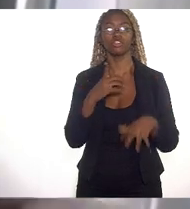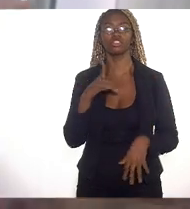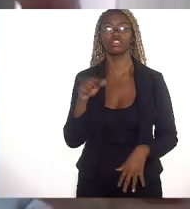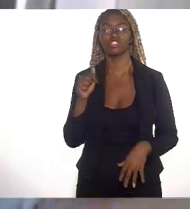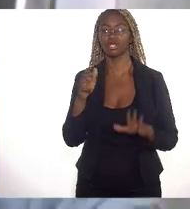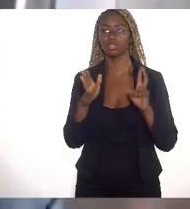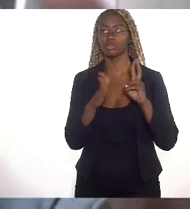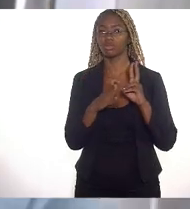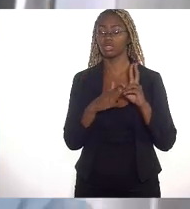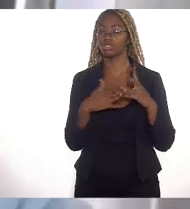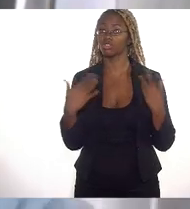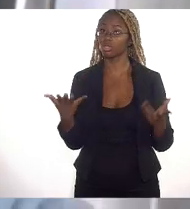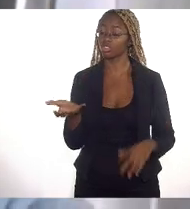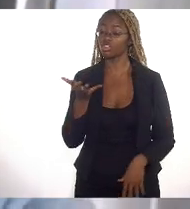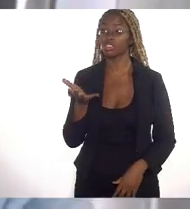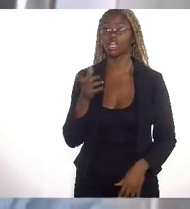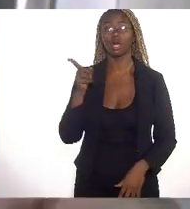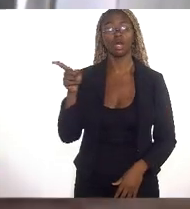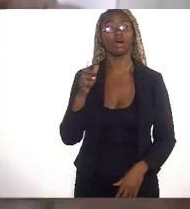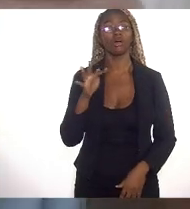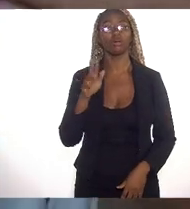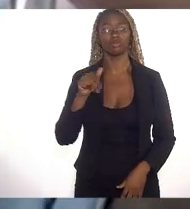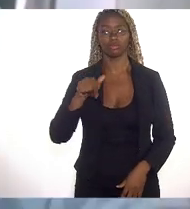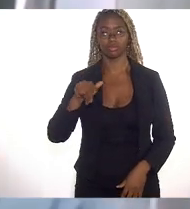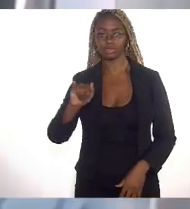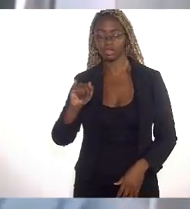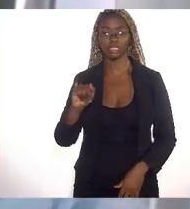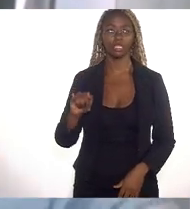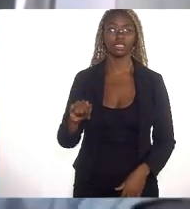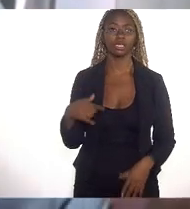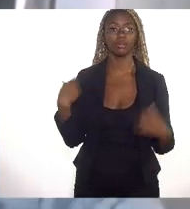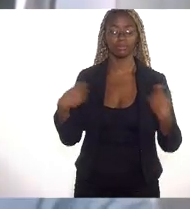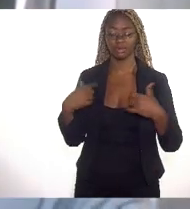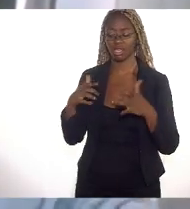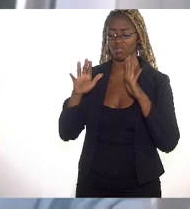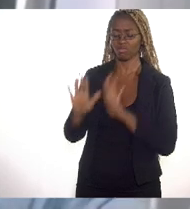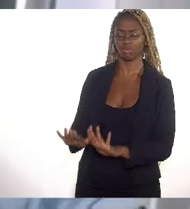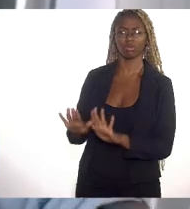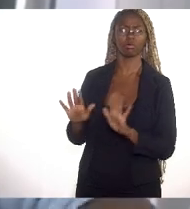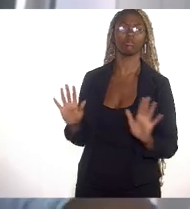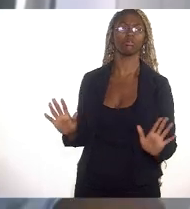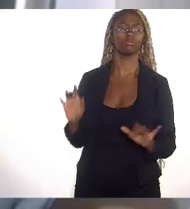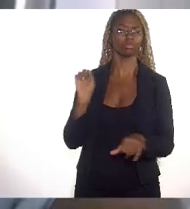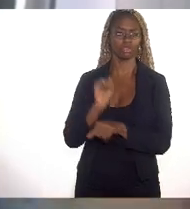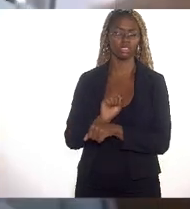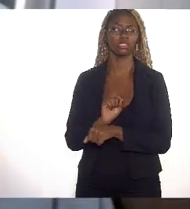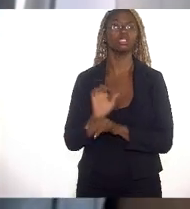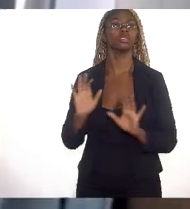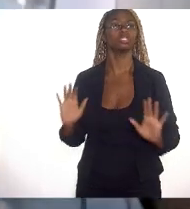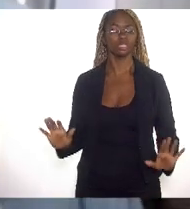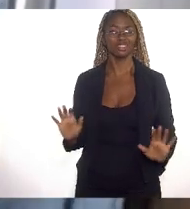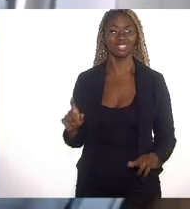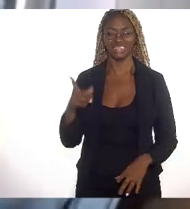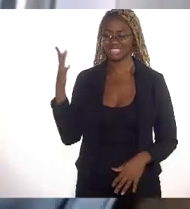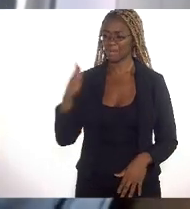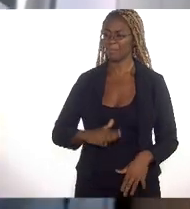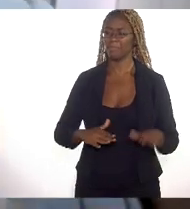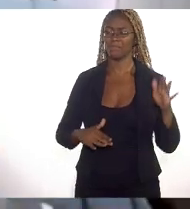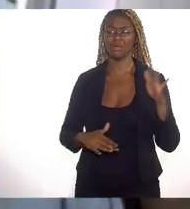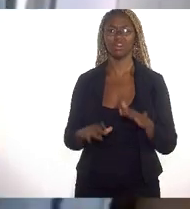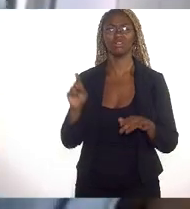E o que a gente espera da FUNAI é que, assim, contenha as atrocidades